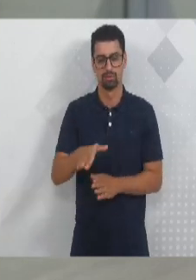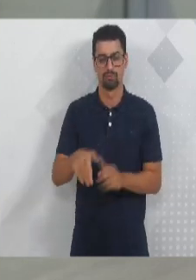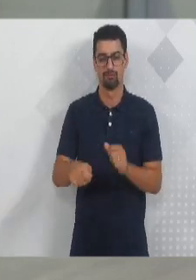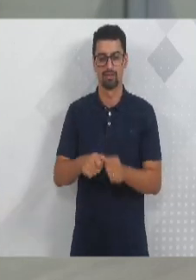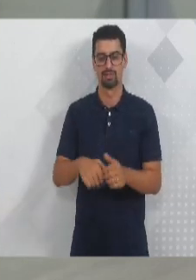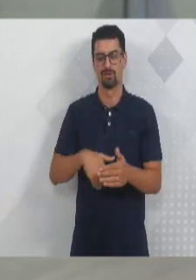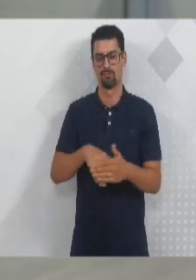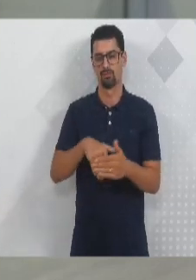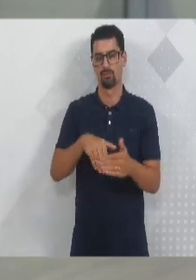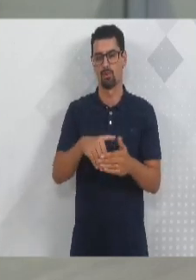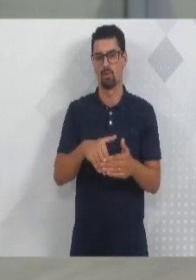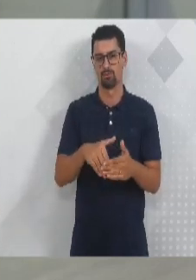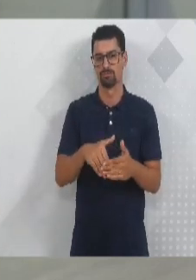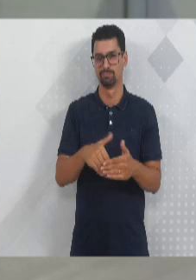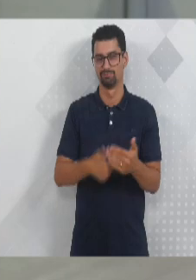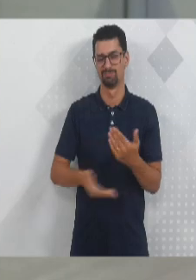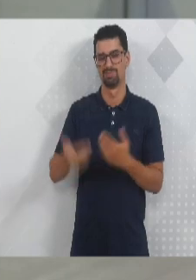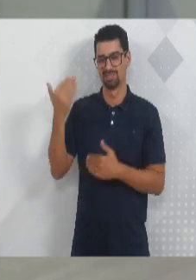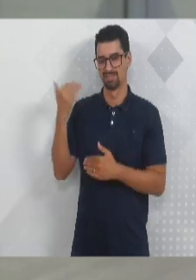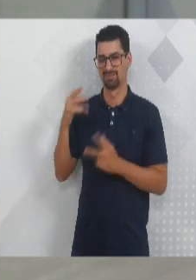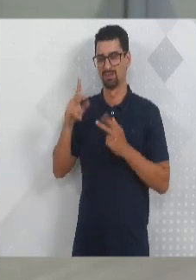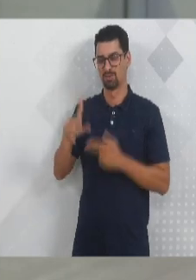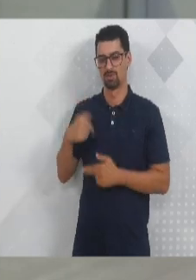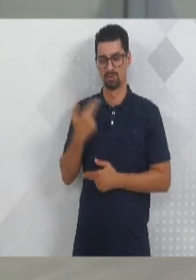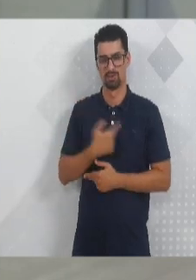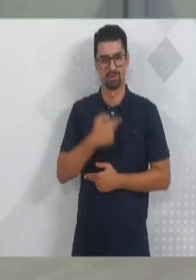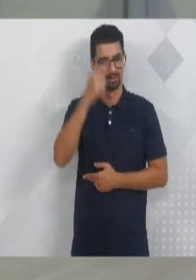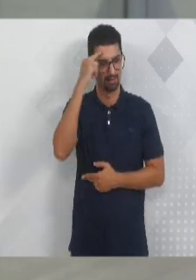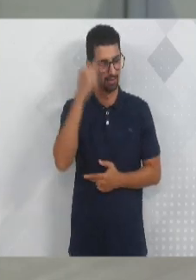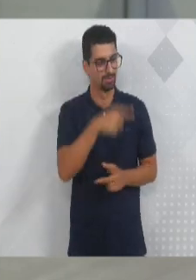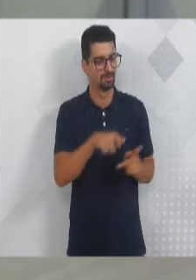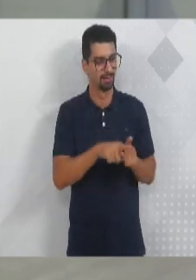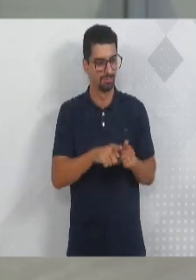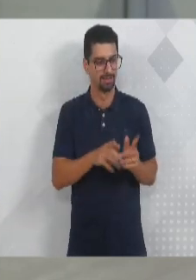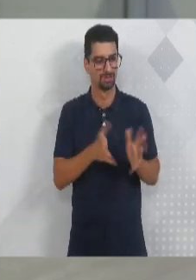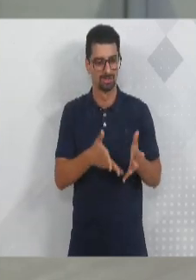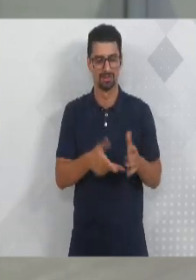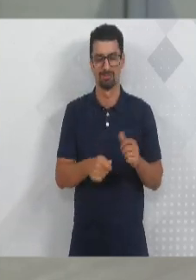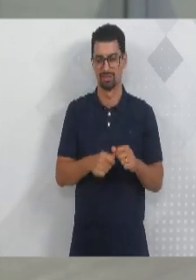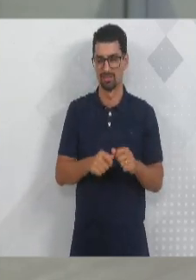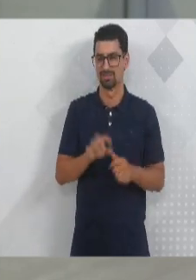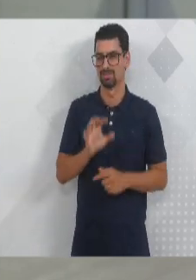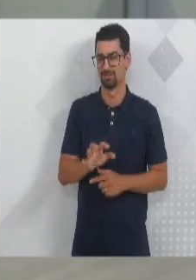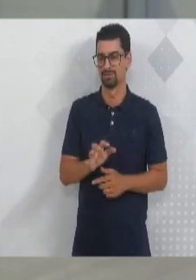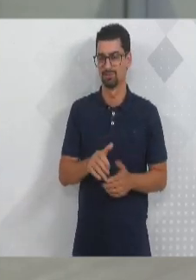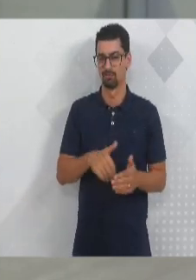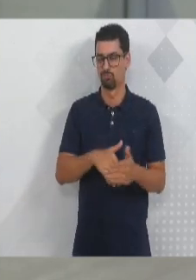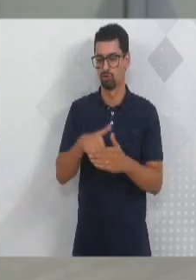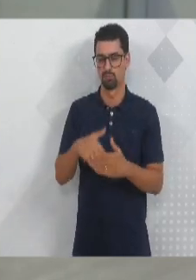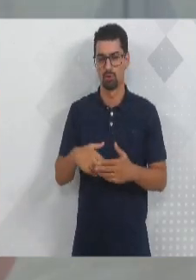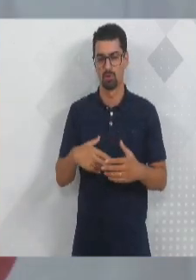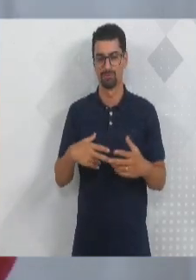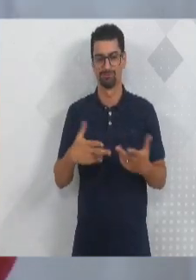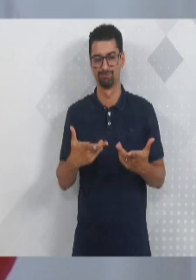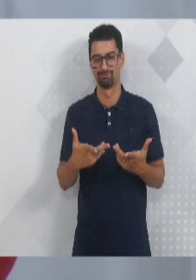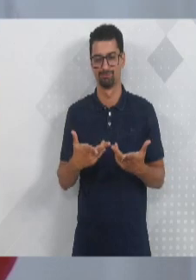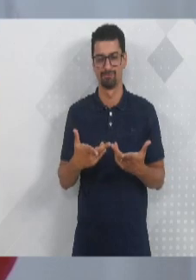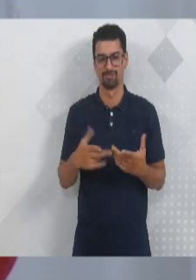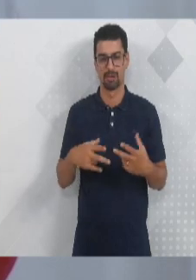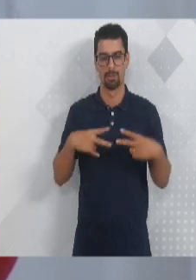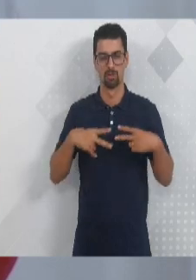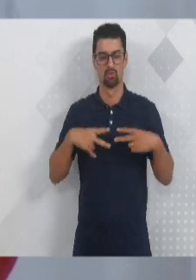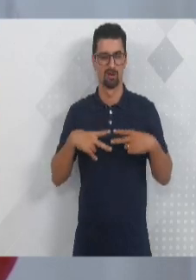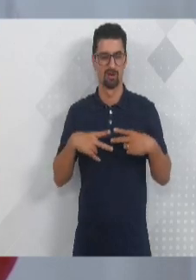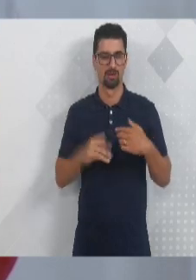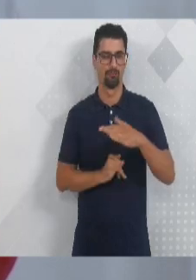amador como nós o it também é do futebol amador a gente fez muito isso e o nosso Liberdade